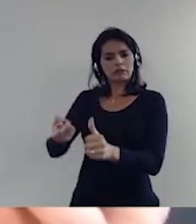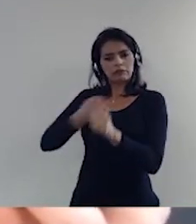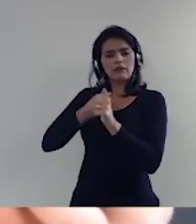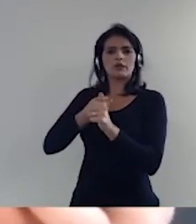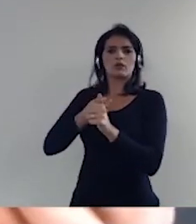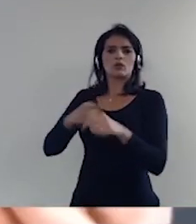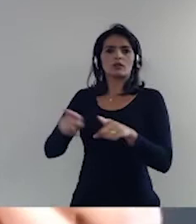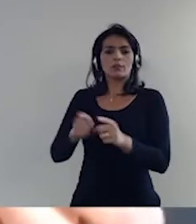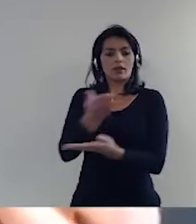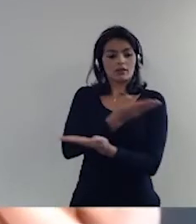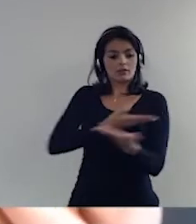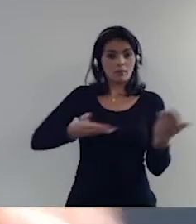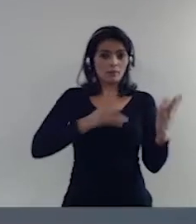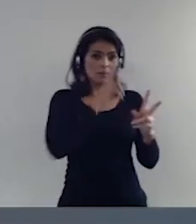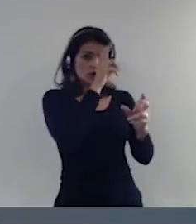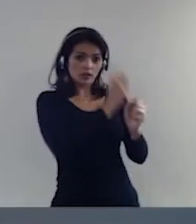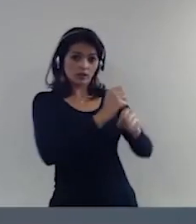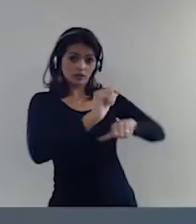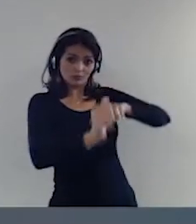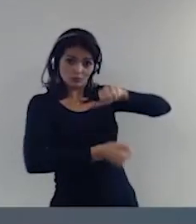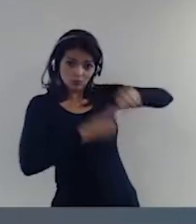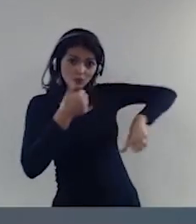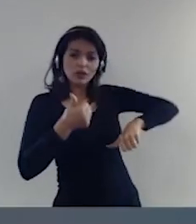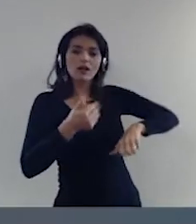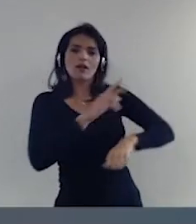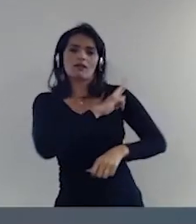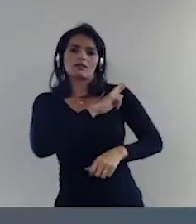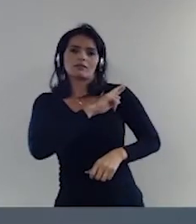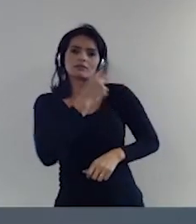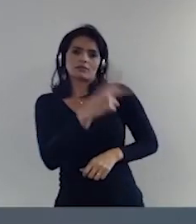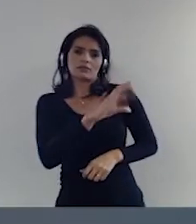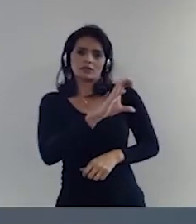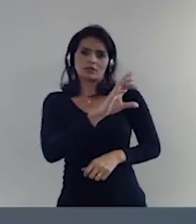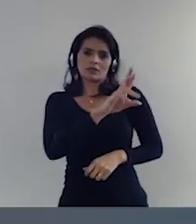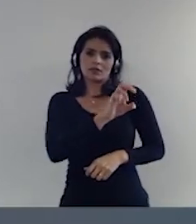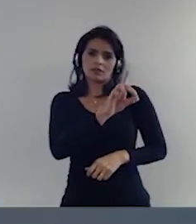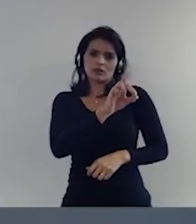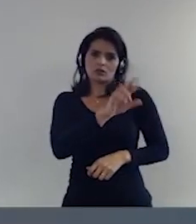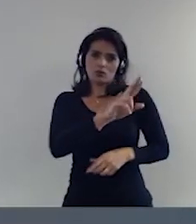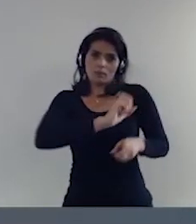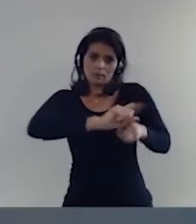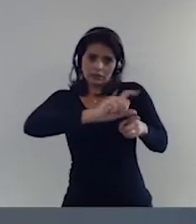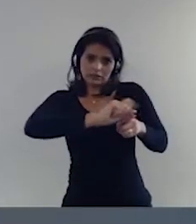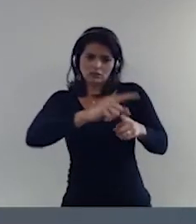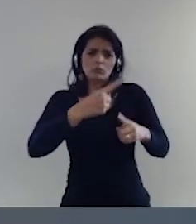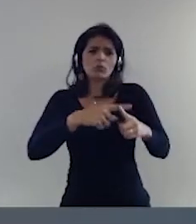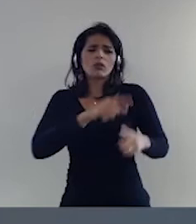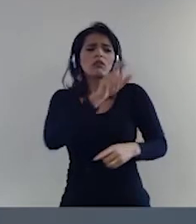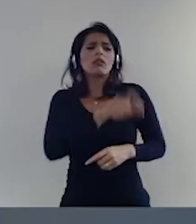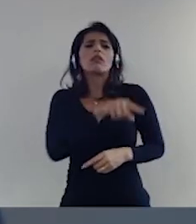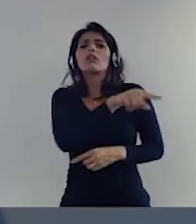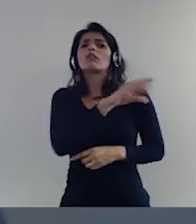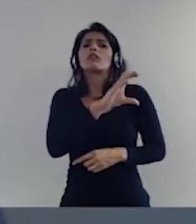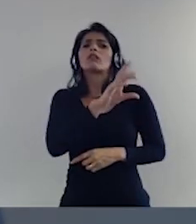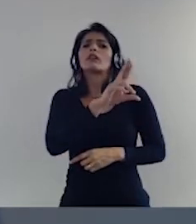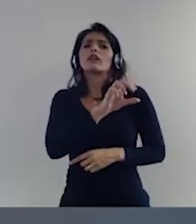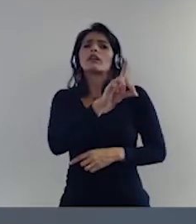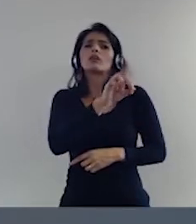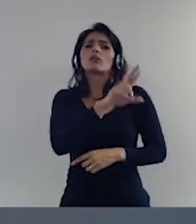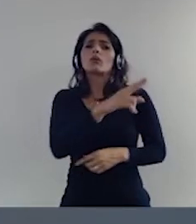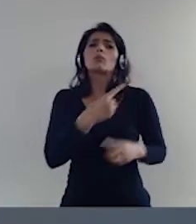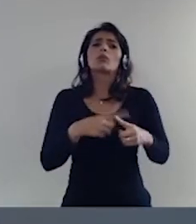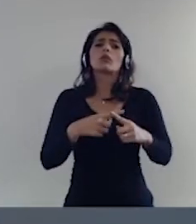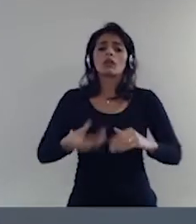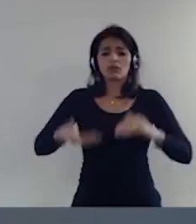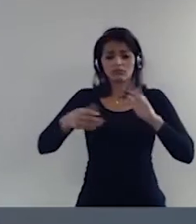um contrapoder modificativo atribuído ao credor da prestação. E por que só o credor? Por que essa opção do